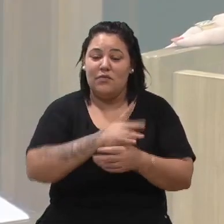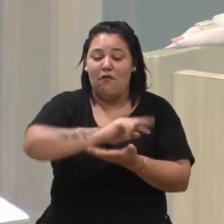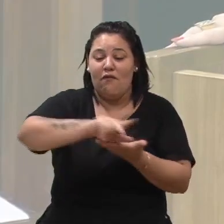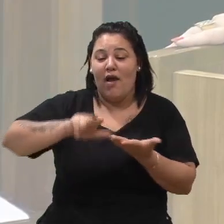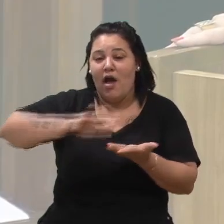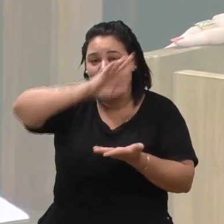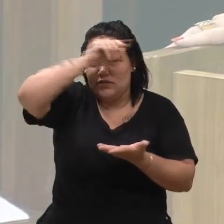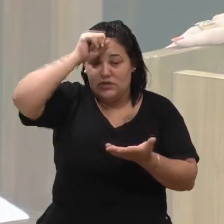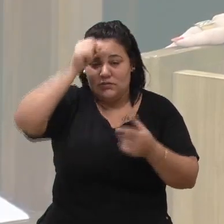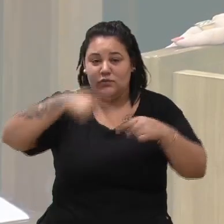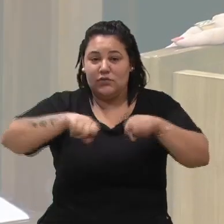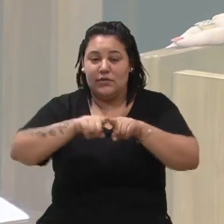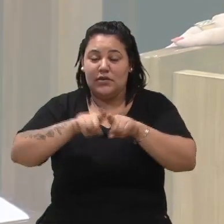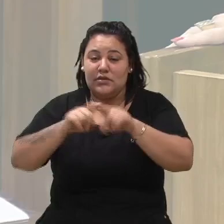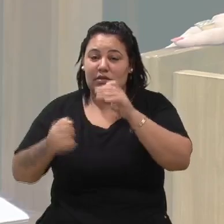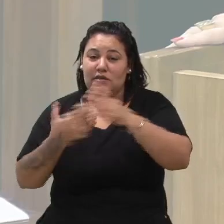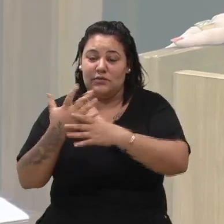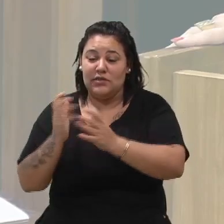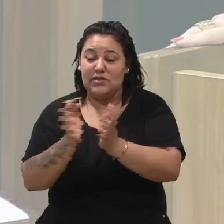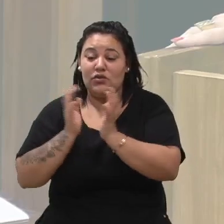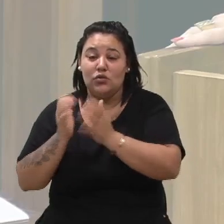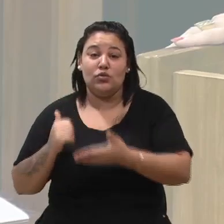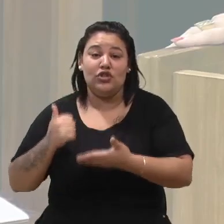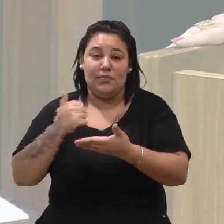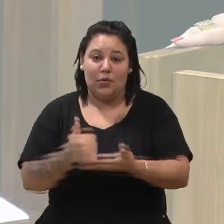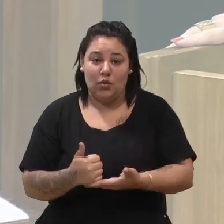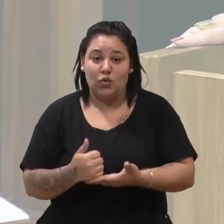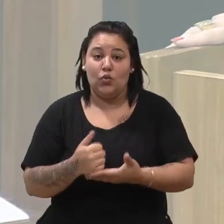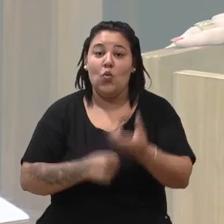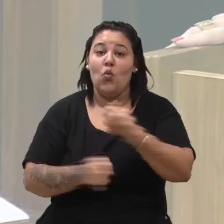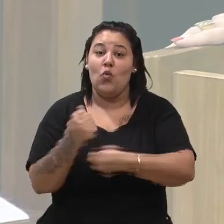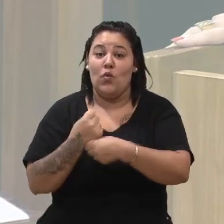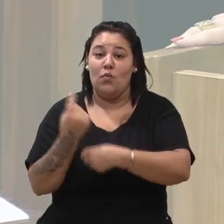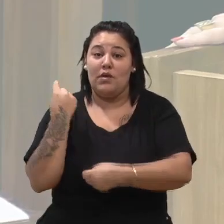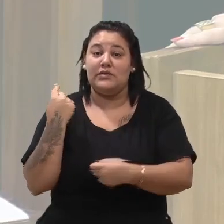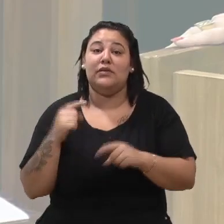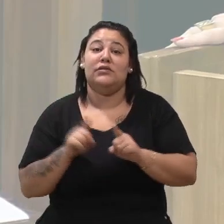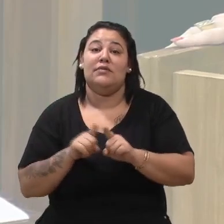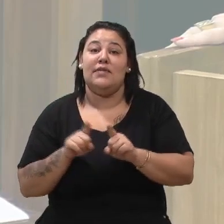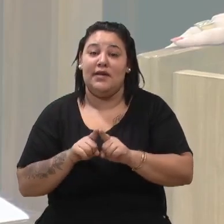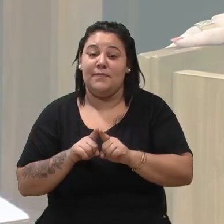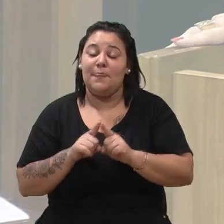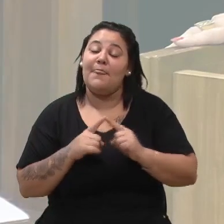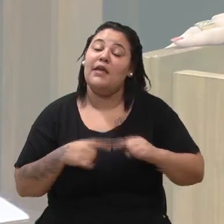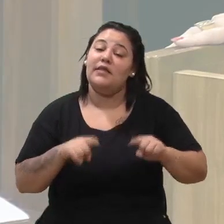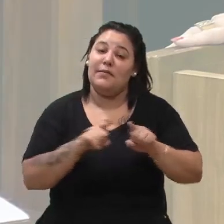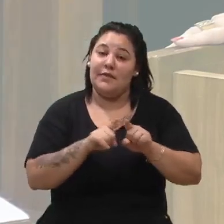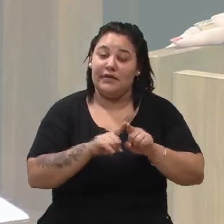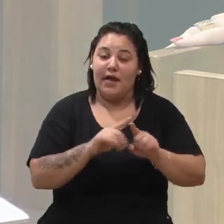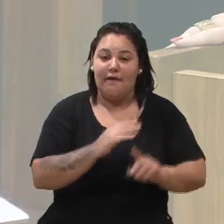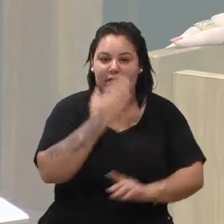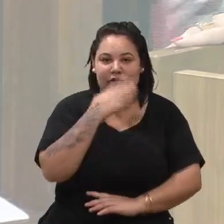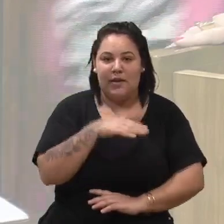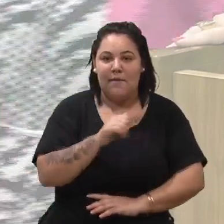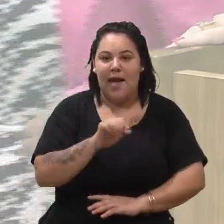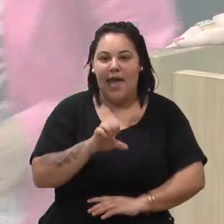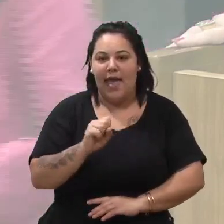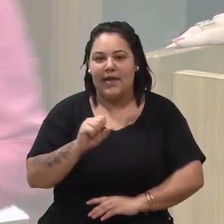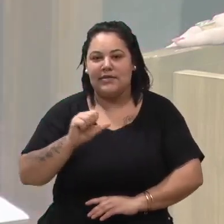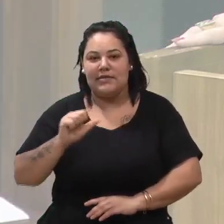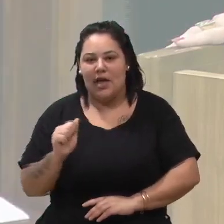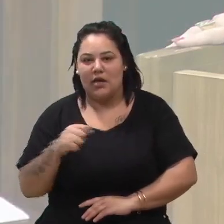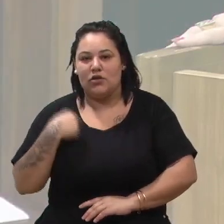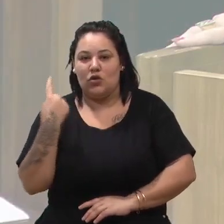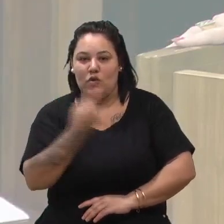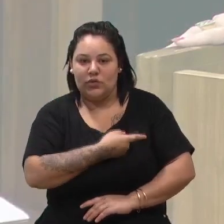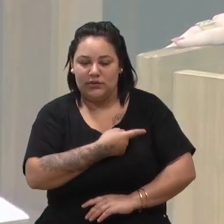frente parlamentar ainda o ano passado. Fora a frente da Maesa é Nossa, em defesa